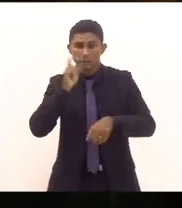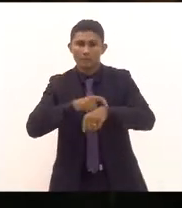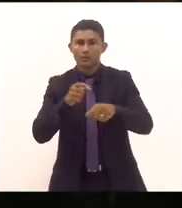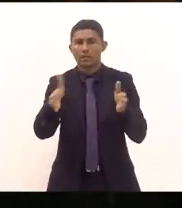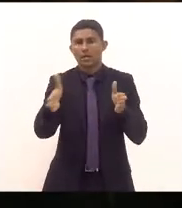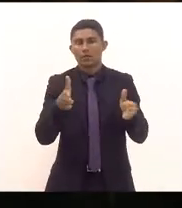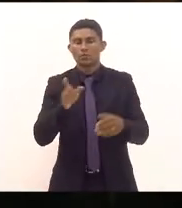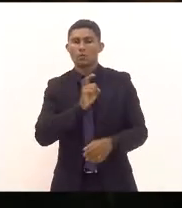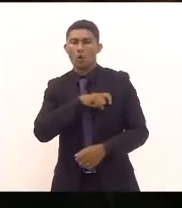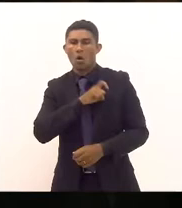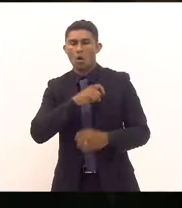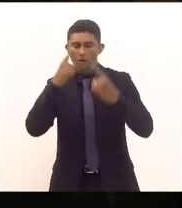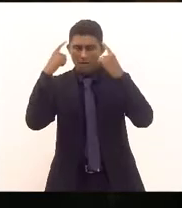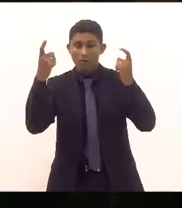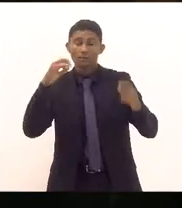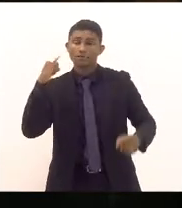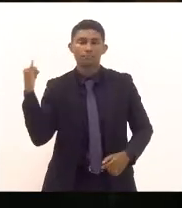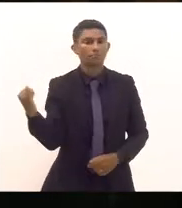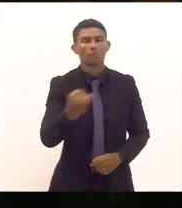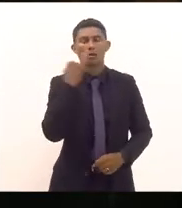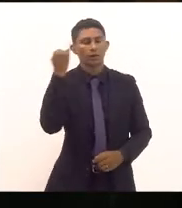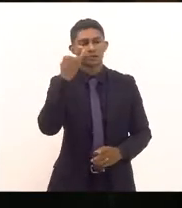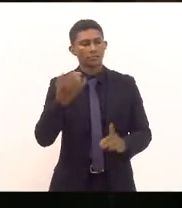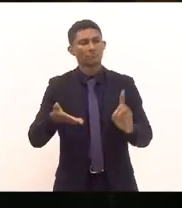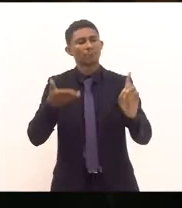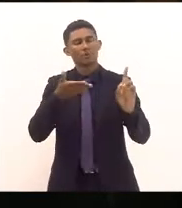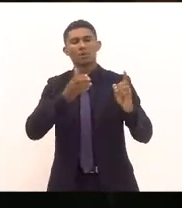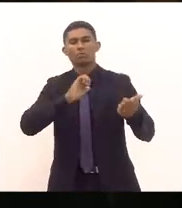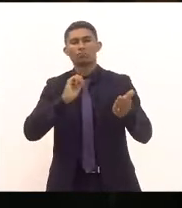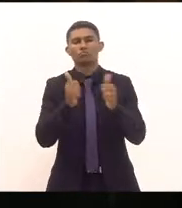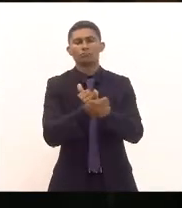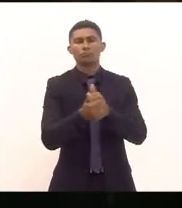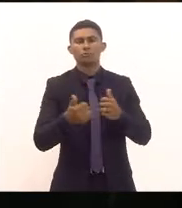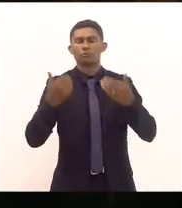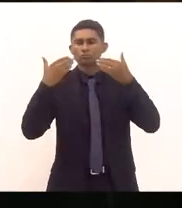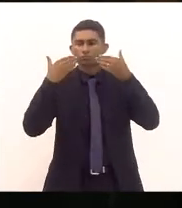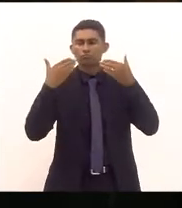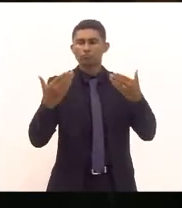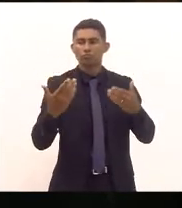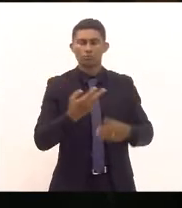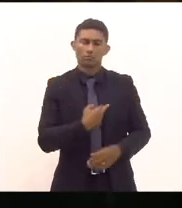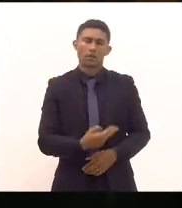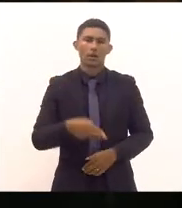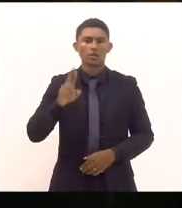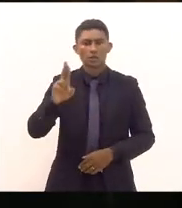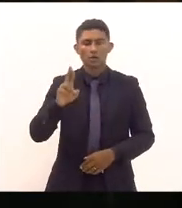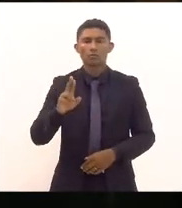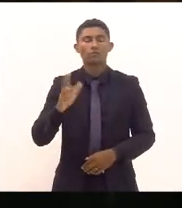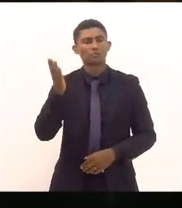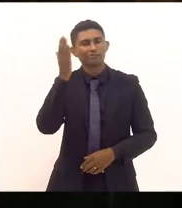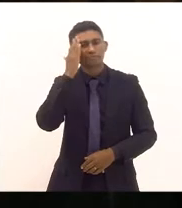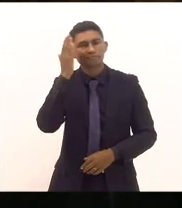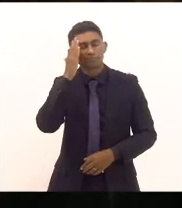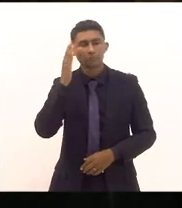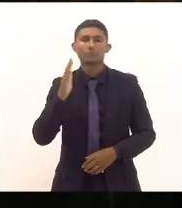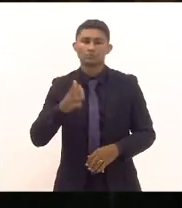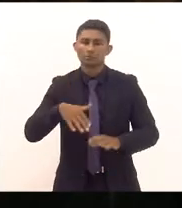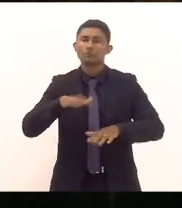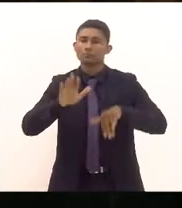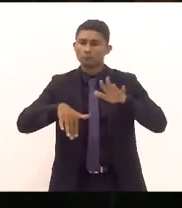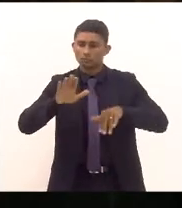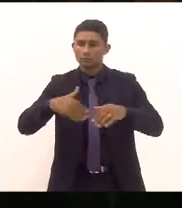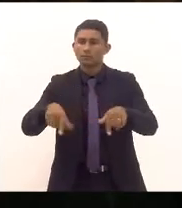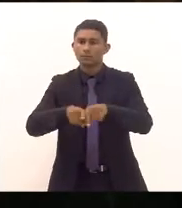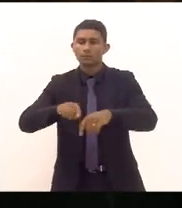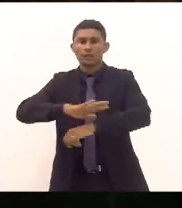ter um desportista de tamanho envergadura exibindo orgulhoso os fundamentos de uma religião tão covardemente e tão